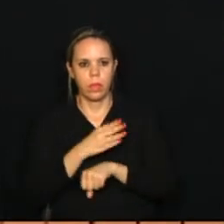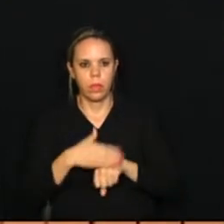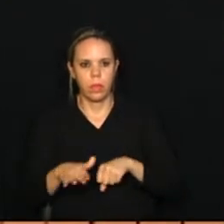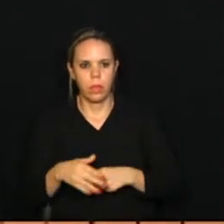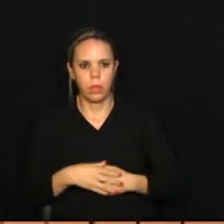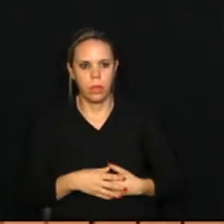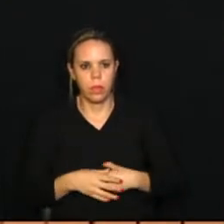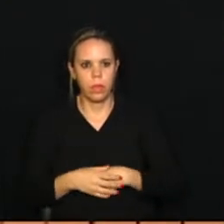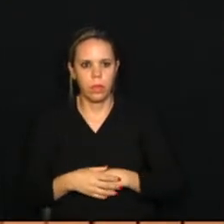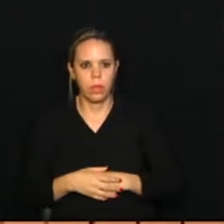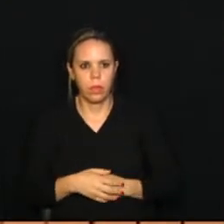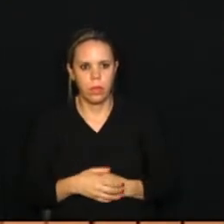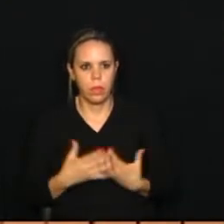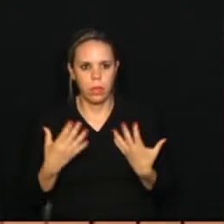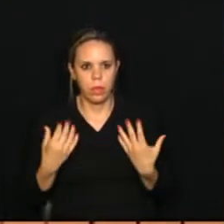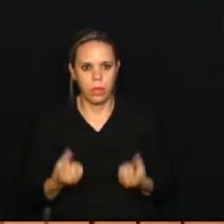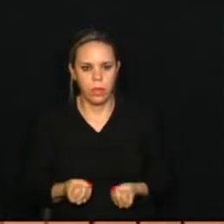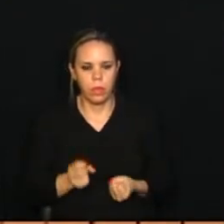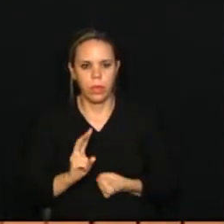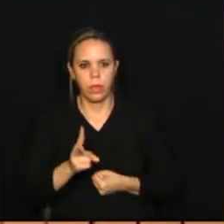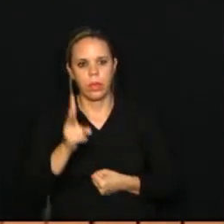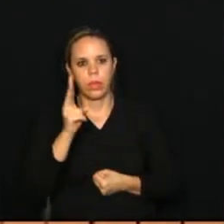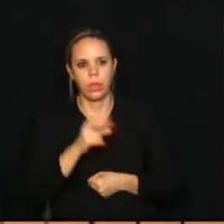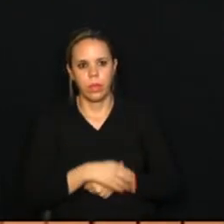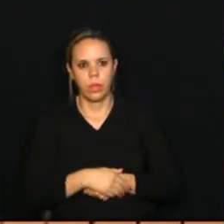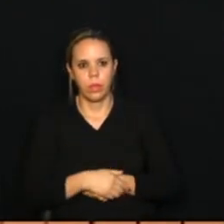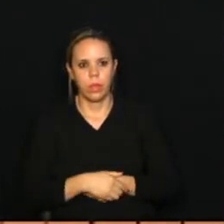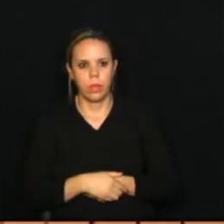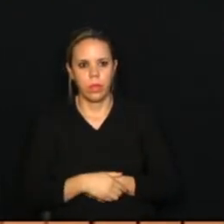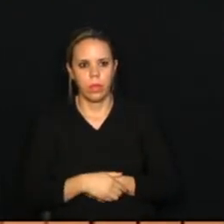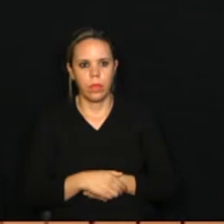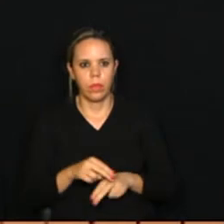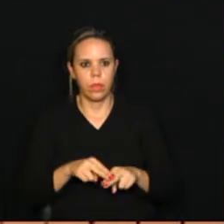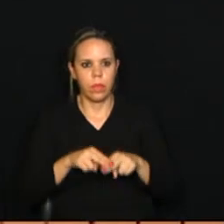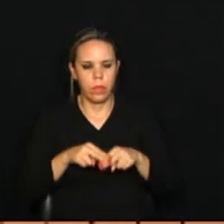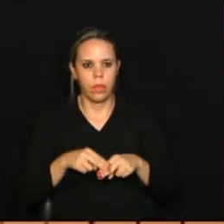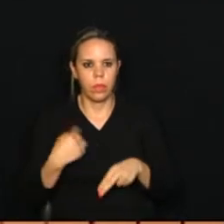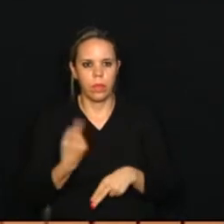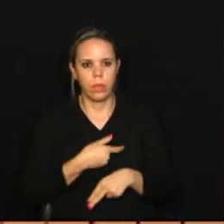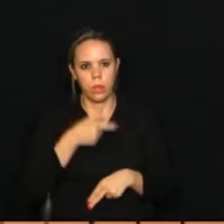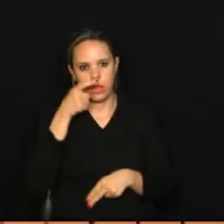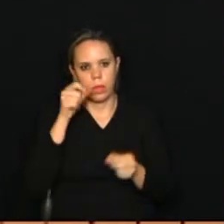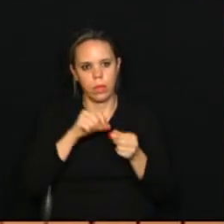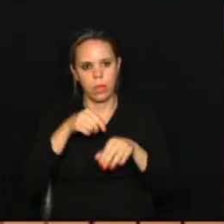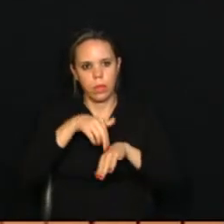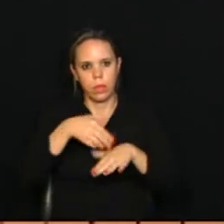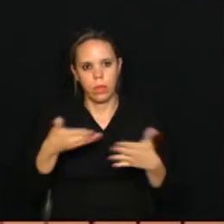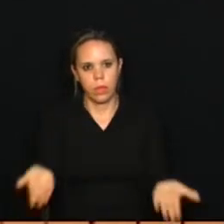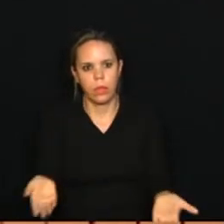prática e vamos seguindo em frente por aquilo que eu vim fazer aqui, né?